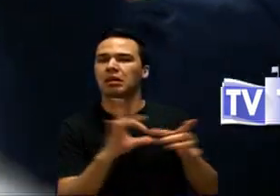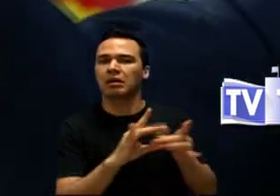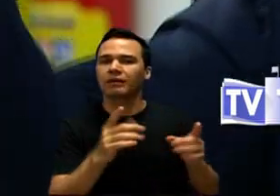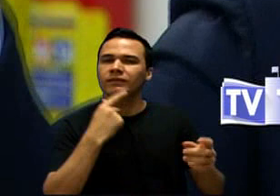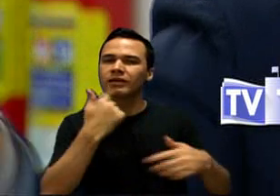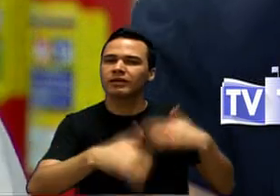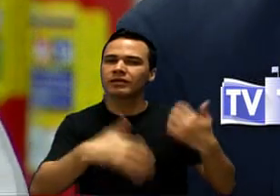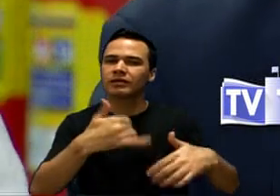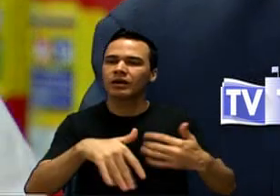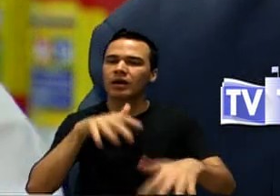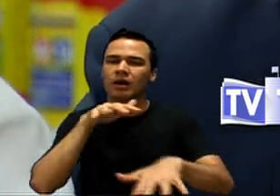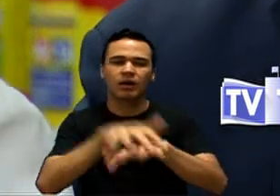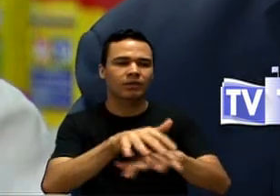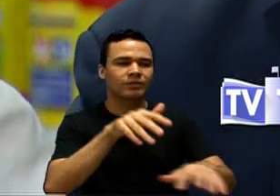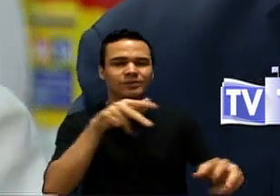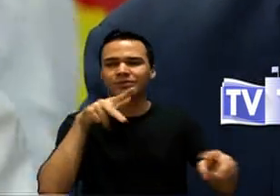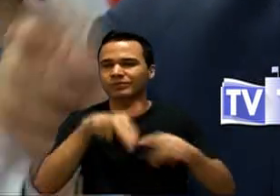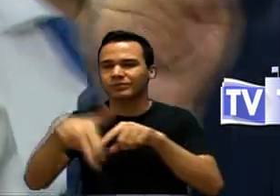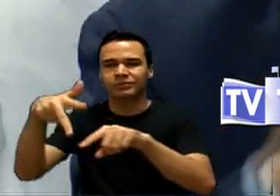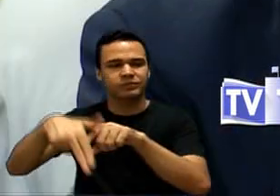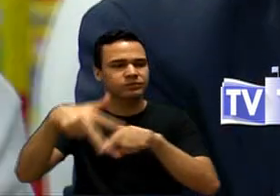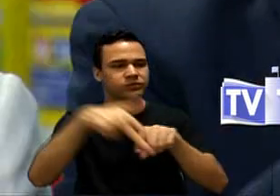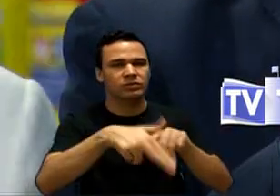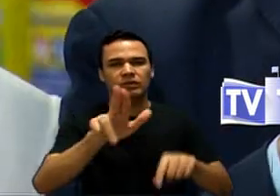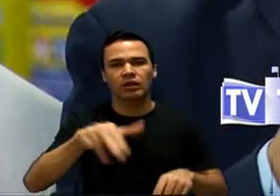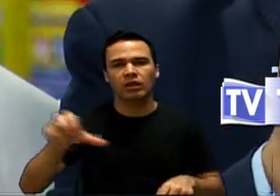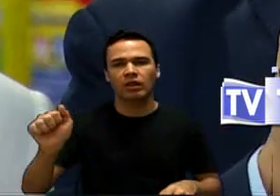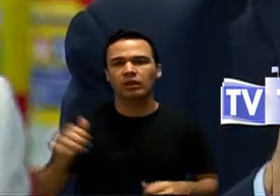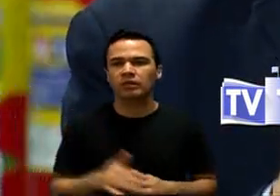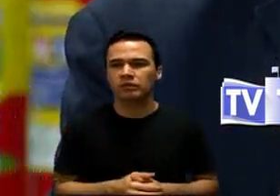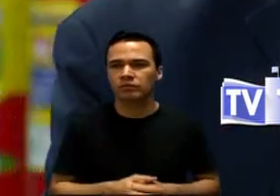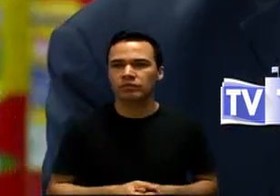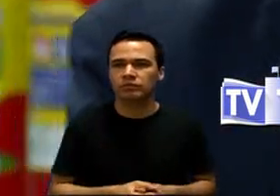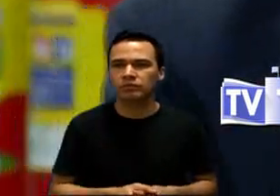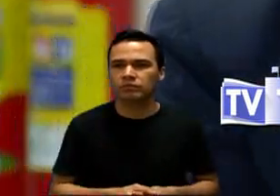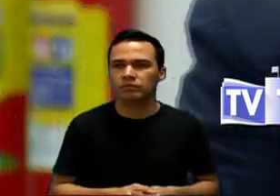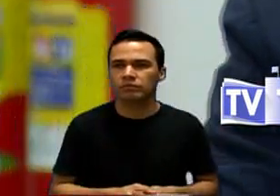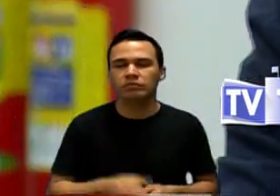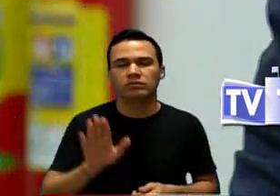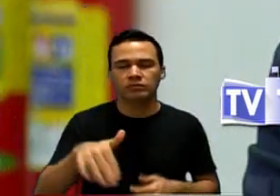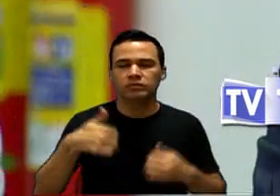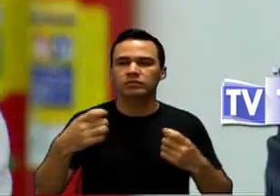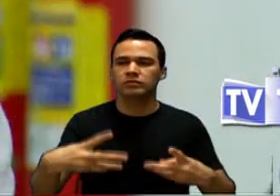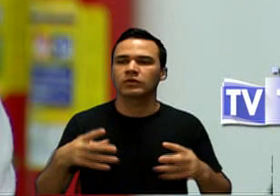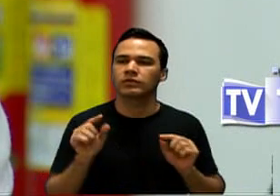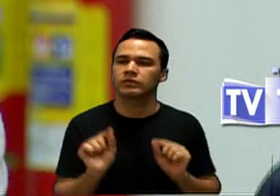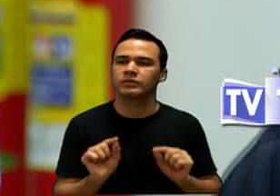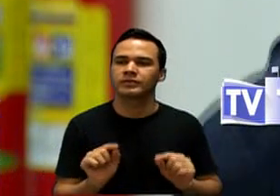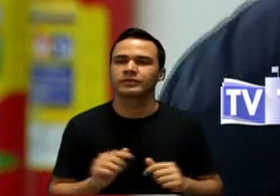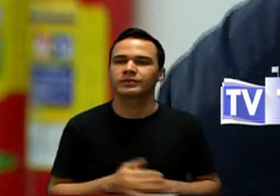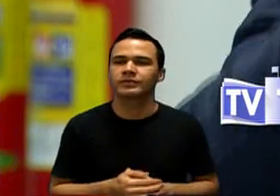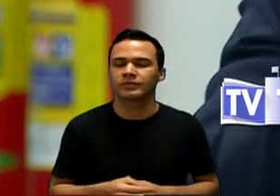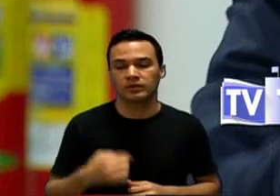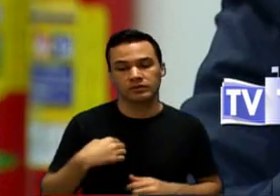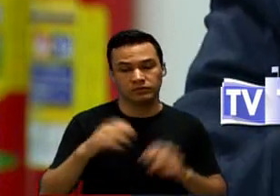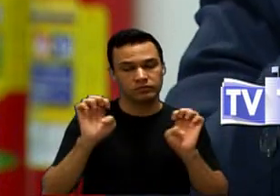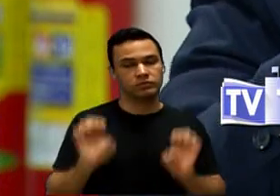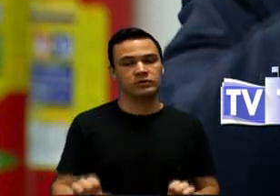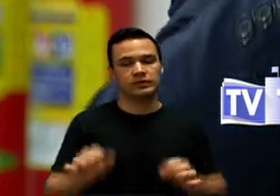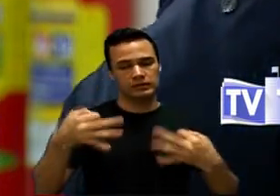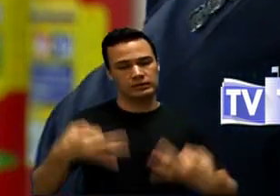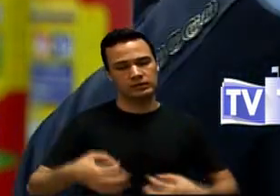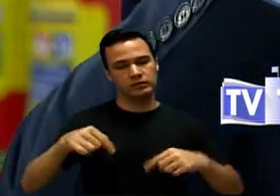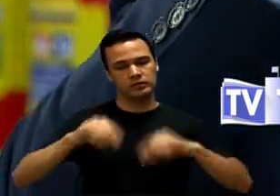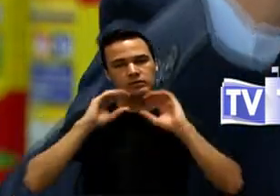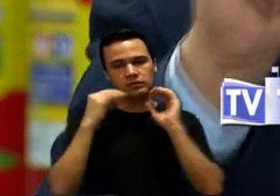falar, intervindo contra os vereadores aqui dessa casa. Senhor vereador, eu vou falar para o senhor o seguinte, eu tenho ética e postura aqui